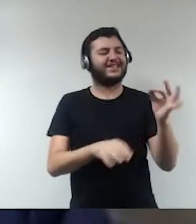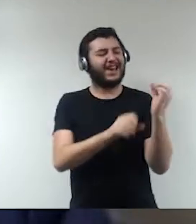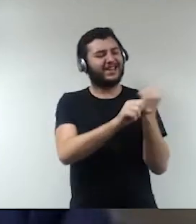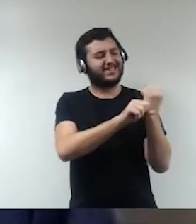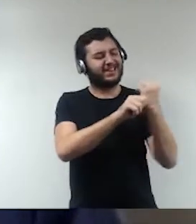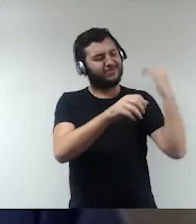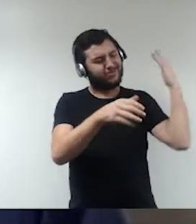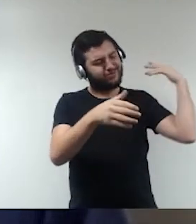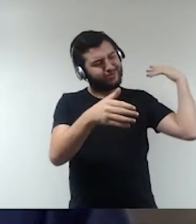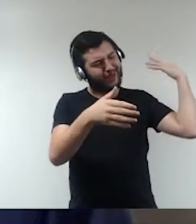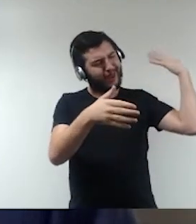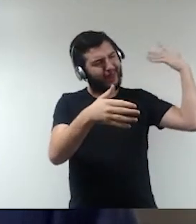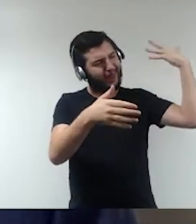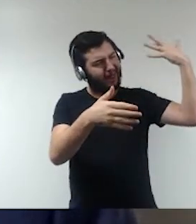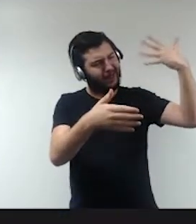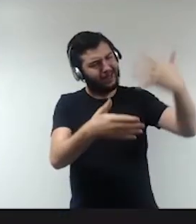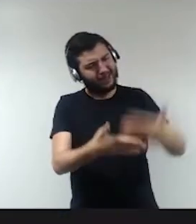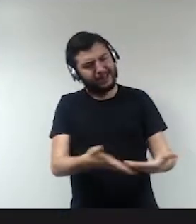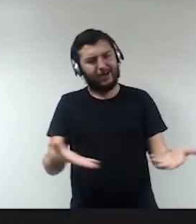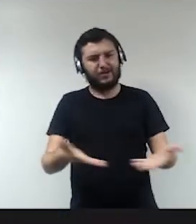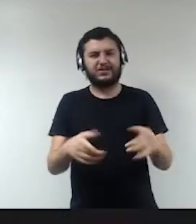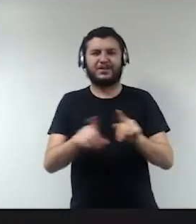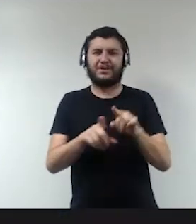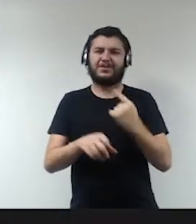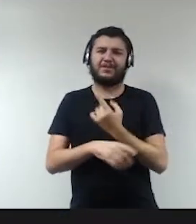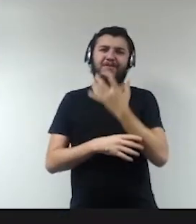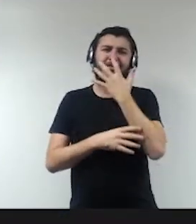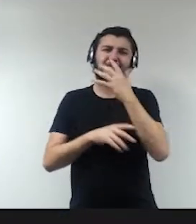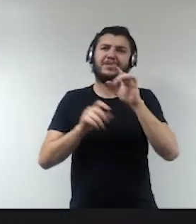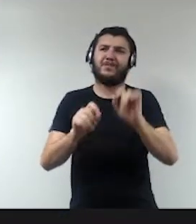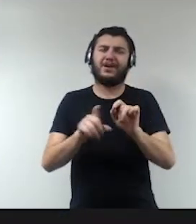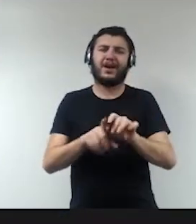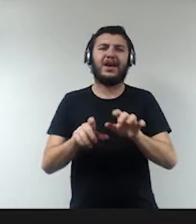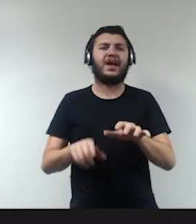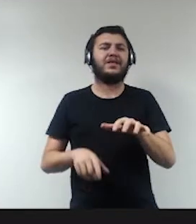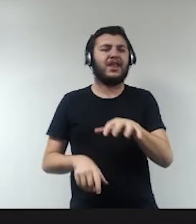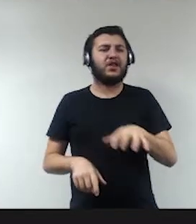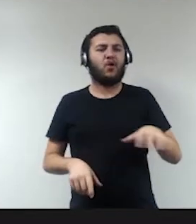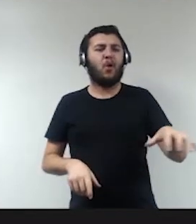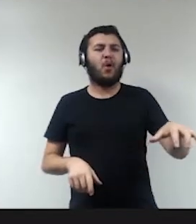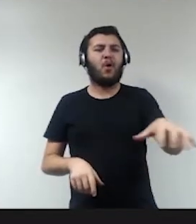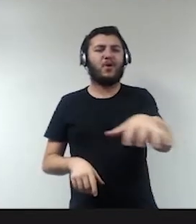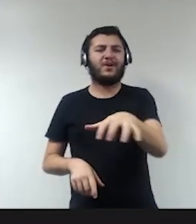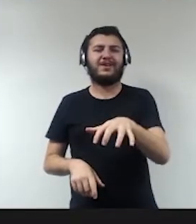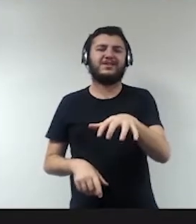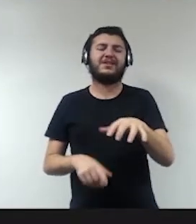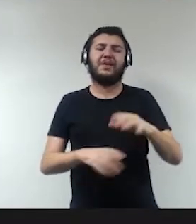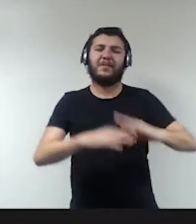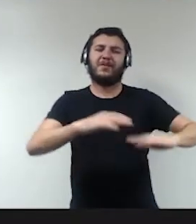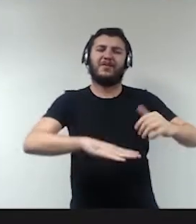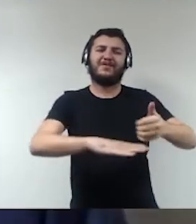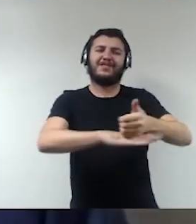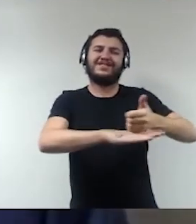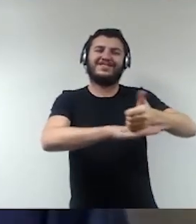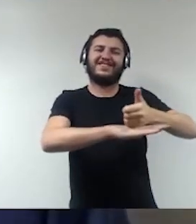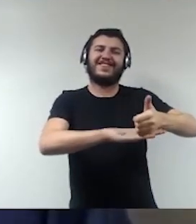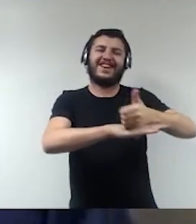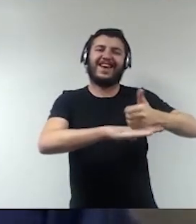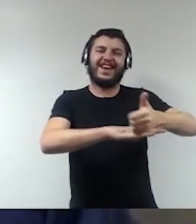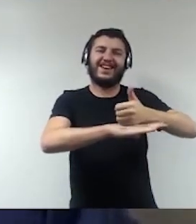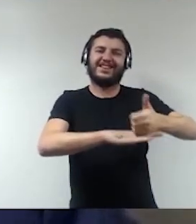avanço da tecnologia em todos os setores, tanto na esfera profissional como doméstica. No entanto, a mim